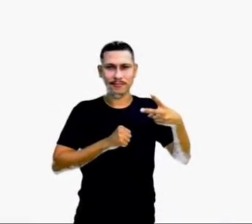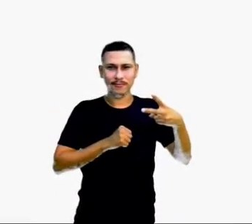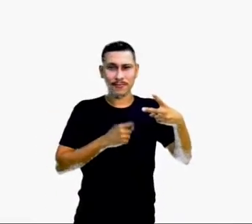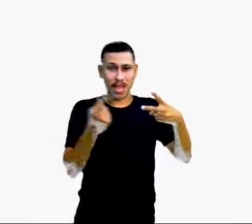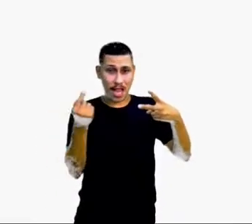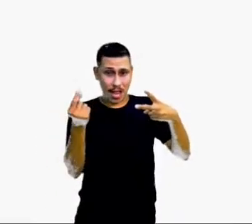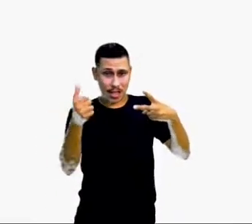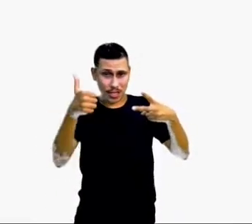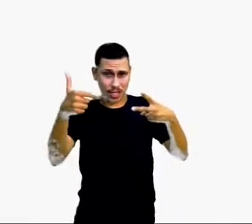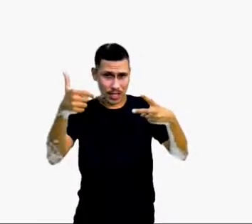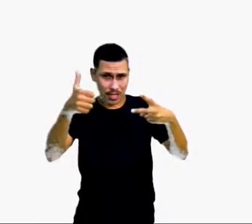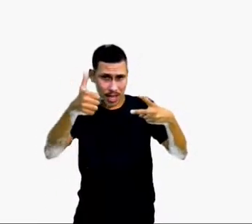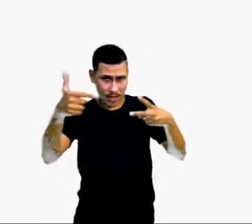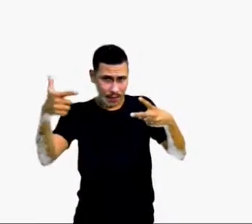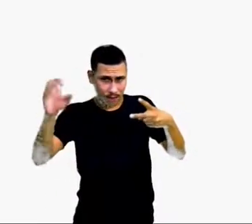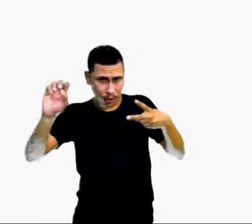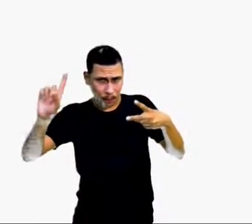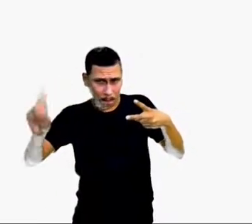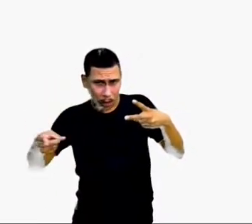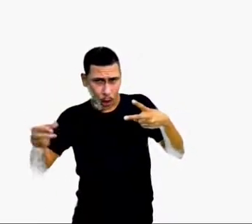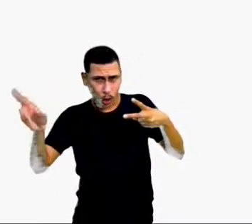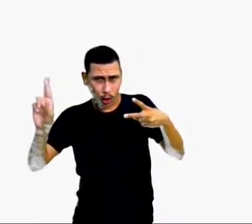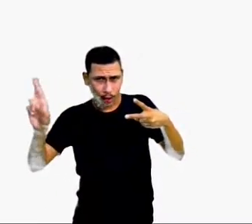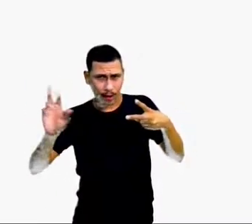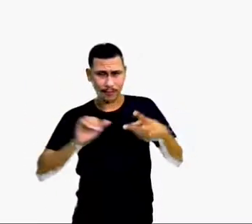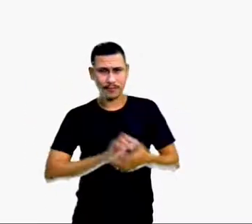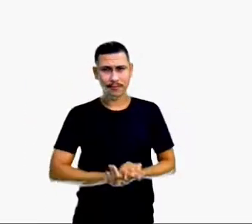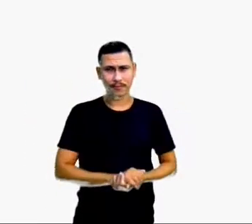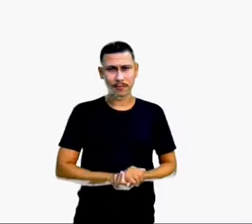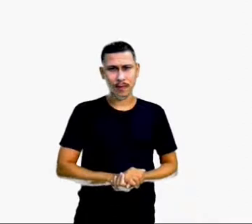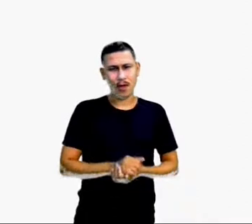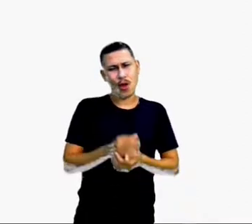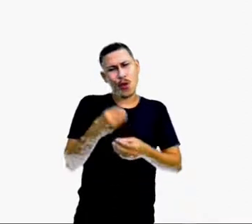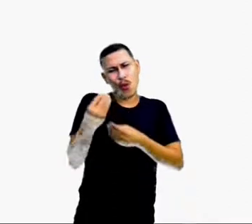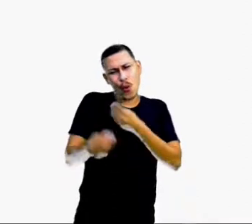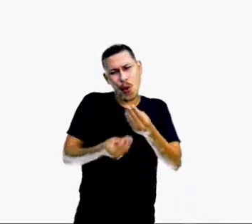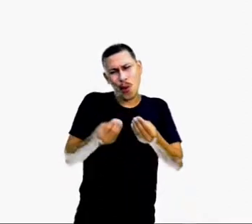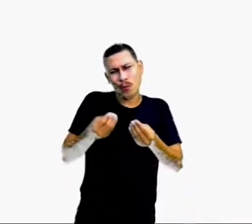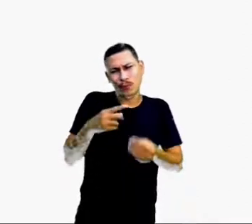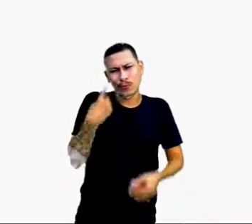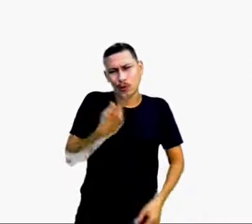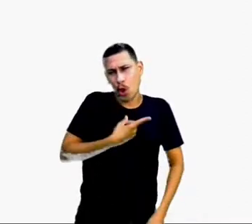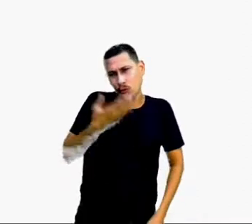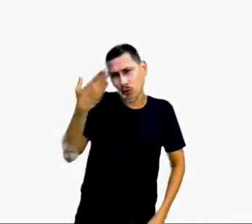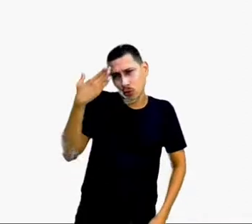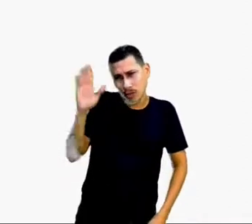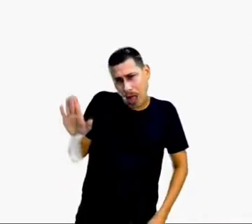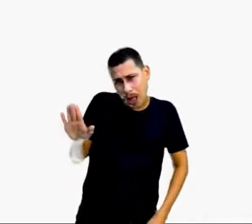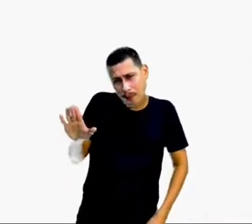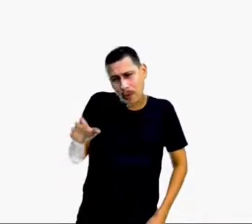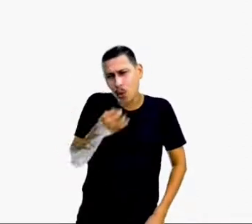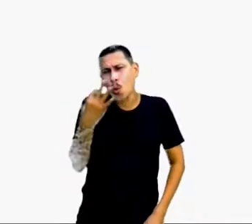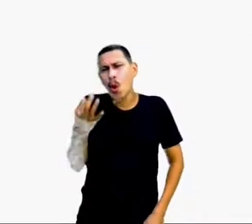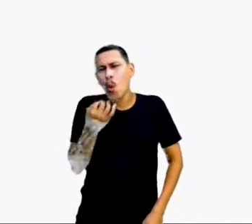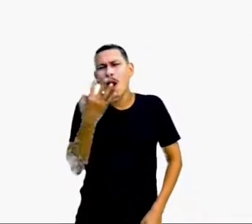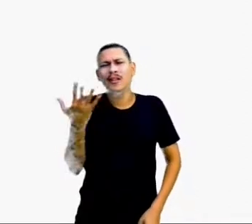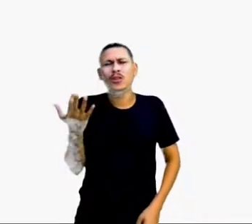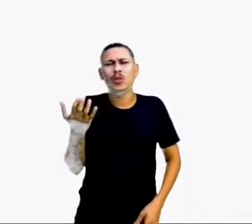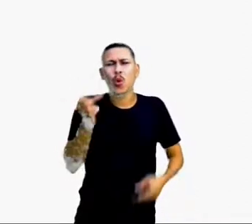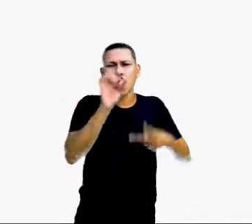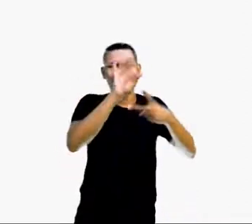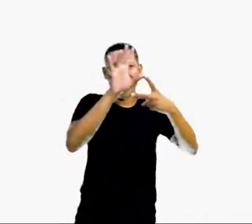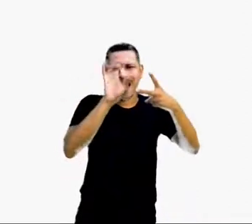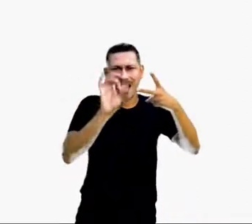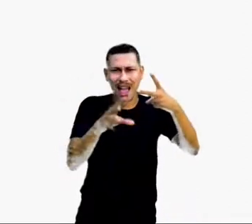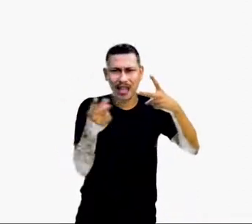de 120 mil reais. Como nós não sabemos quanto cada um vai ganhar, vamos dizer